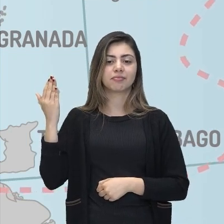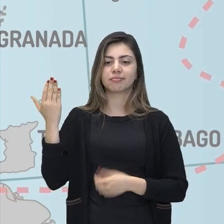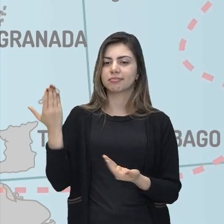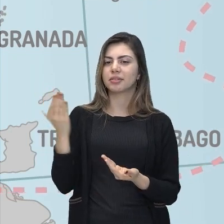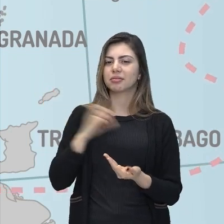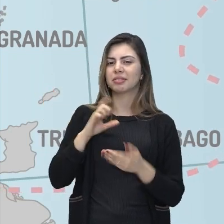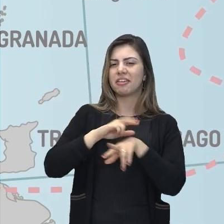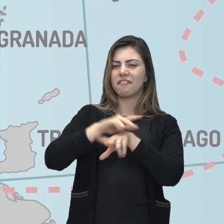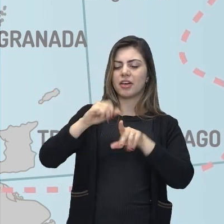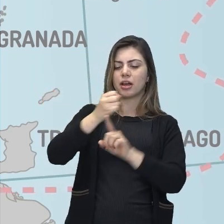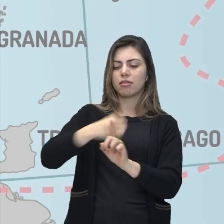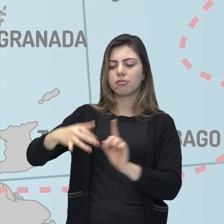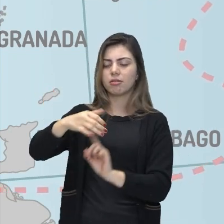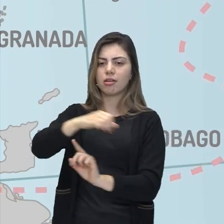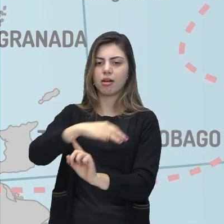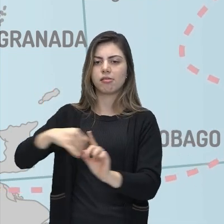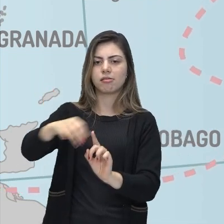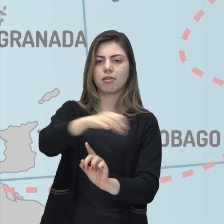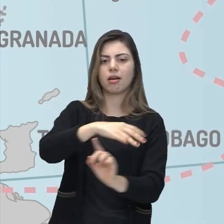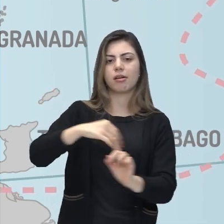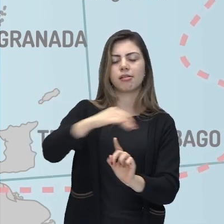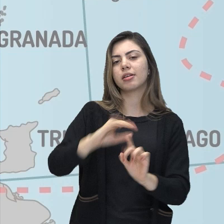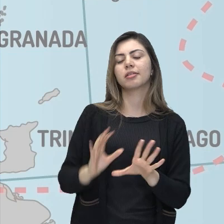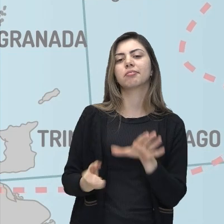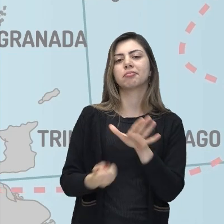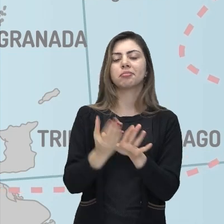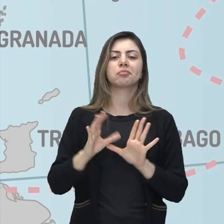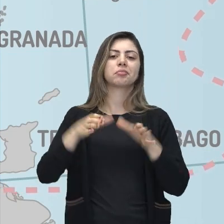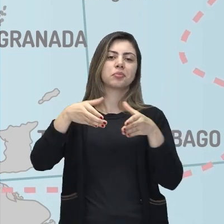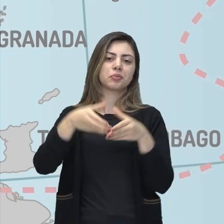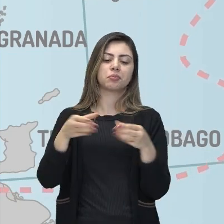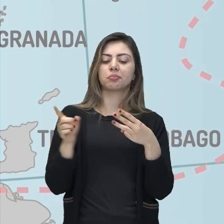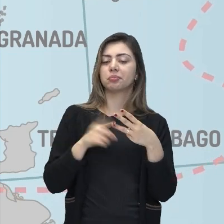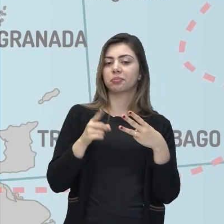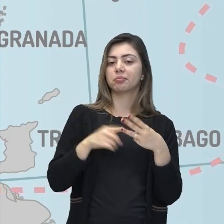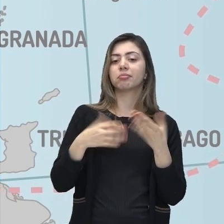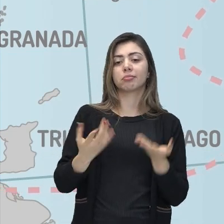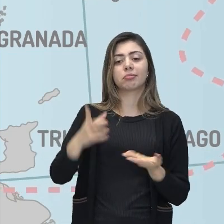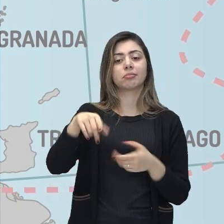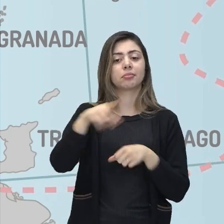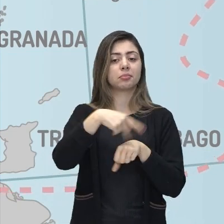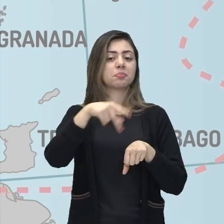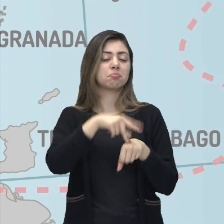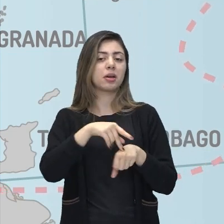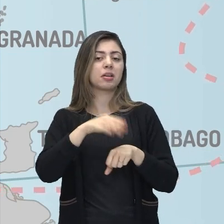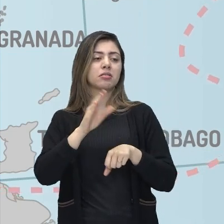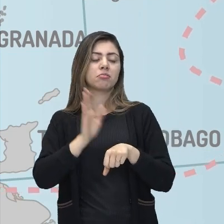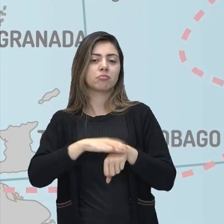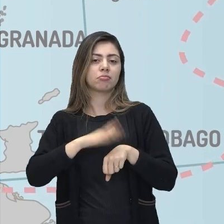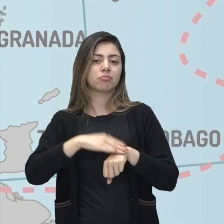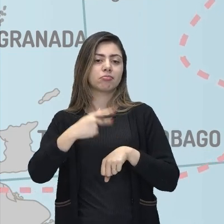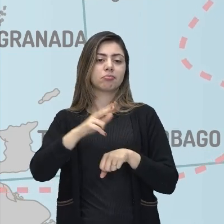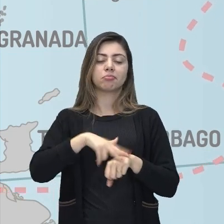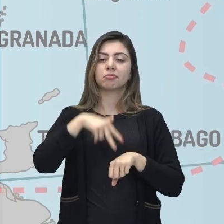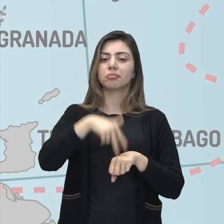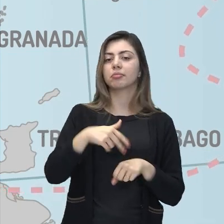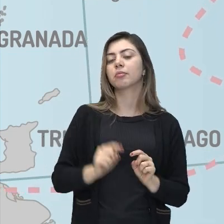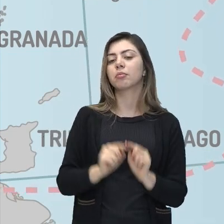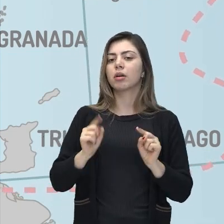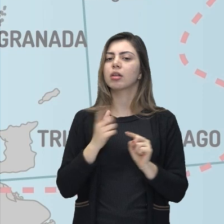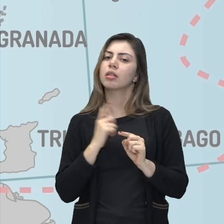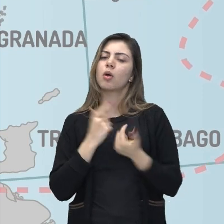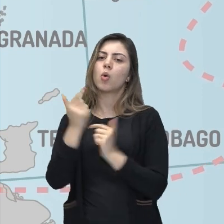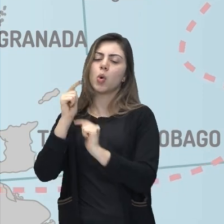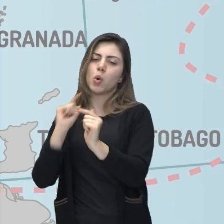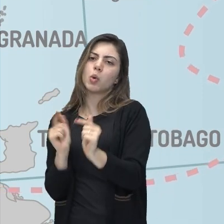Vicente e Granadinhas, Trinidad e Tobago e Barbados, que são países autônomos, enquanto outras são possessões